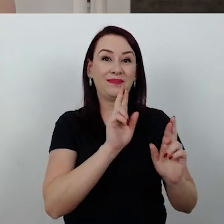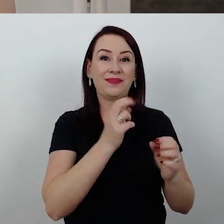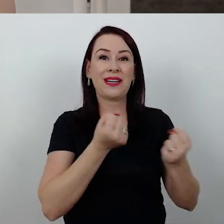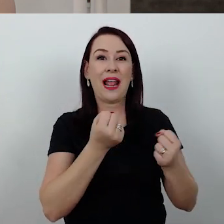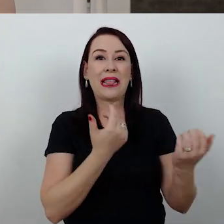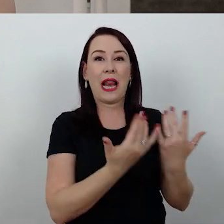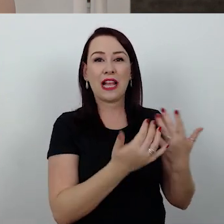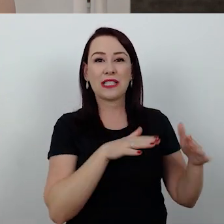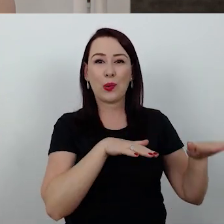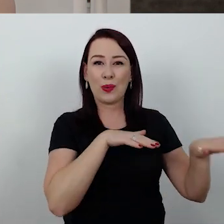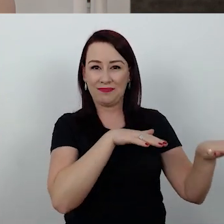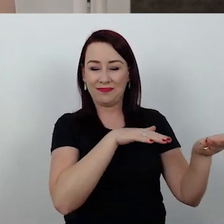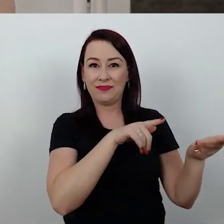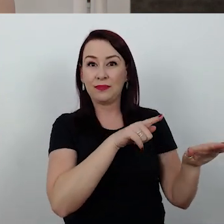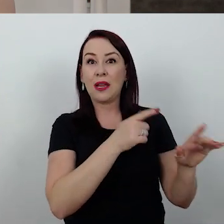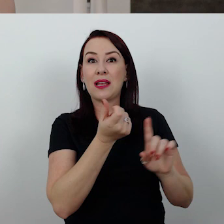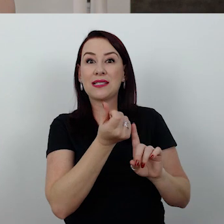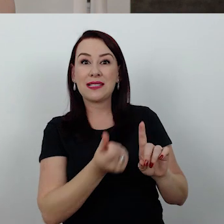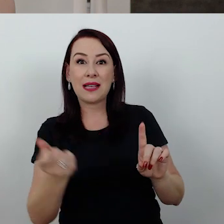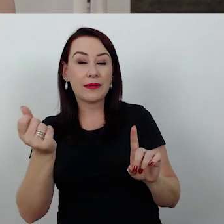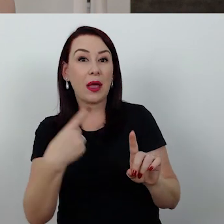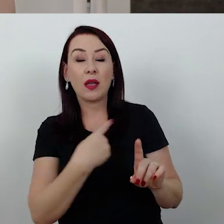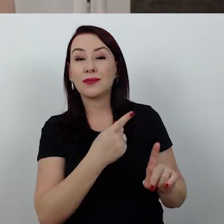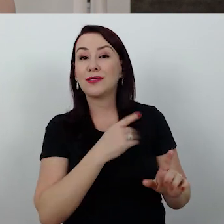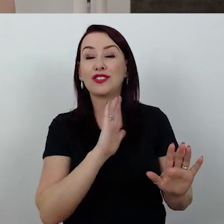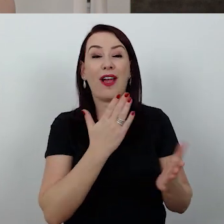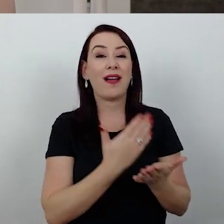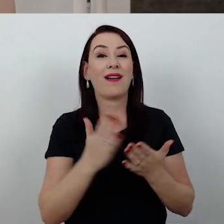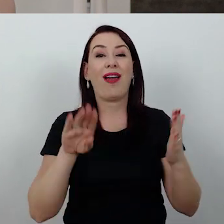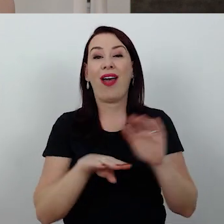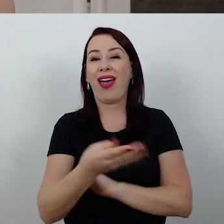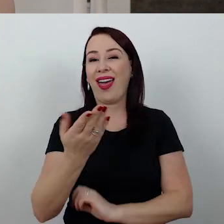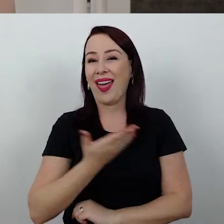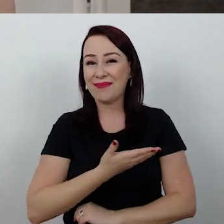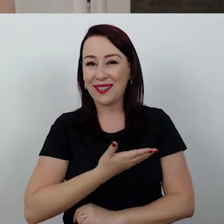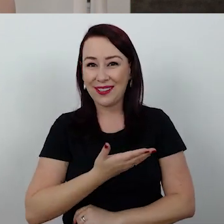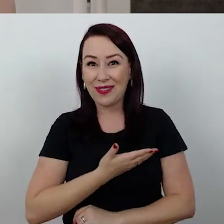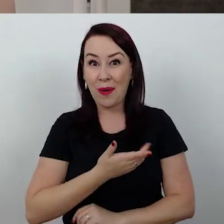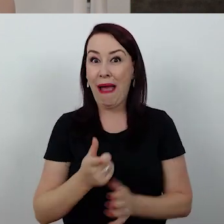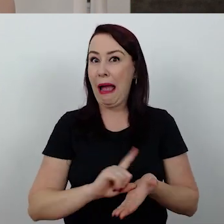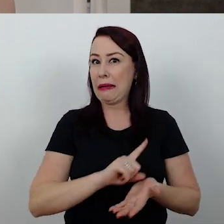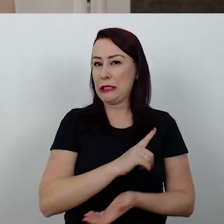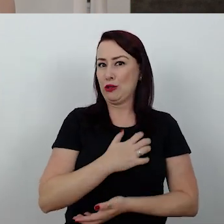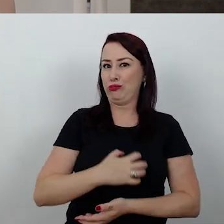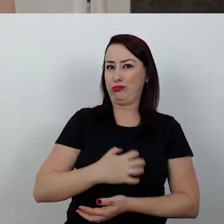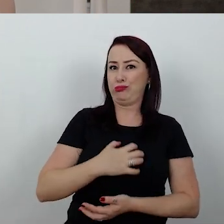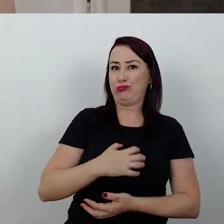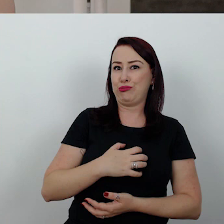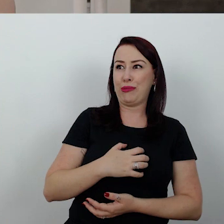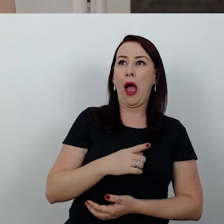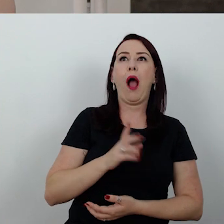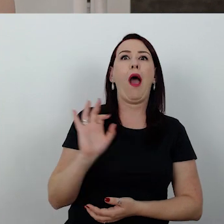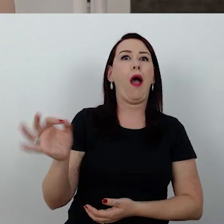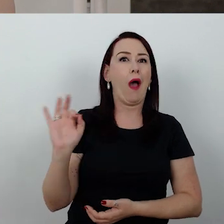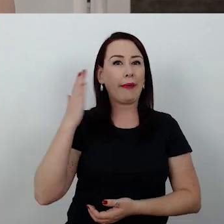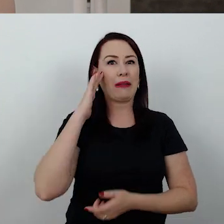matar a gente. Em 6 meses, eram os meus melhores amigos, porque aí eles entenderam o